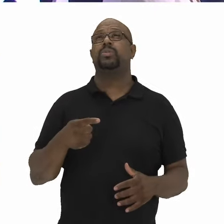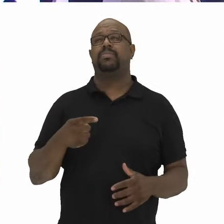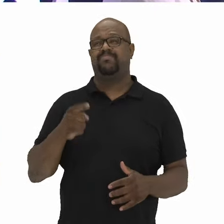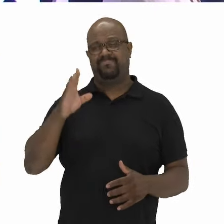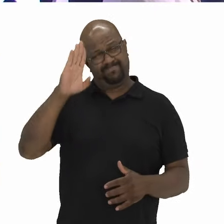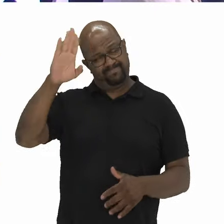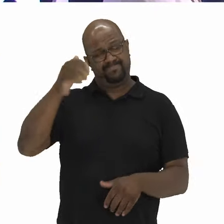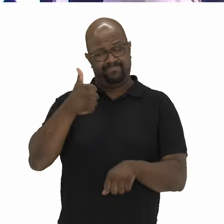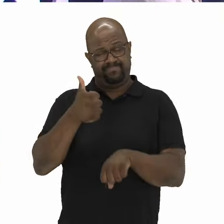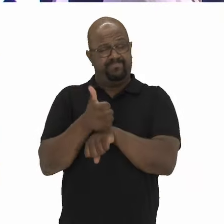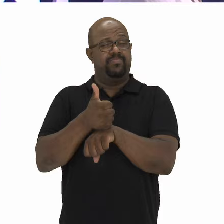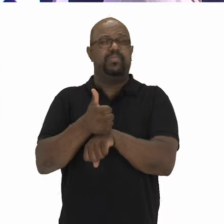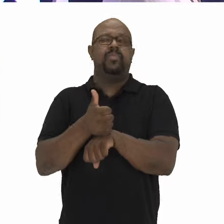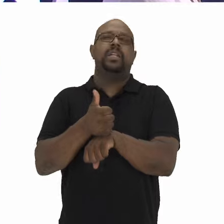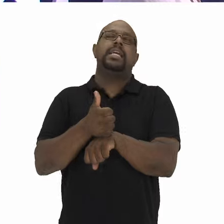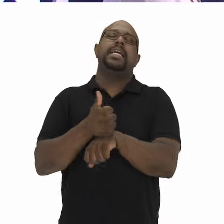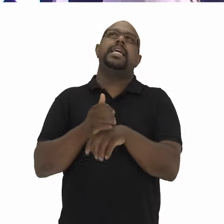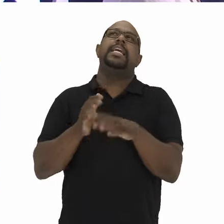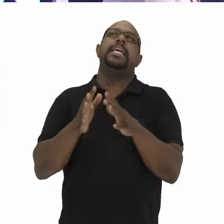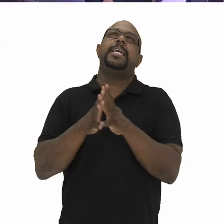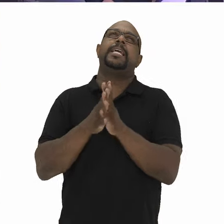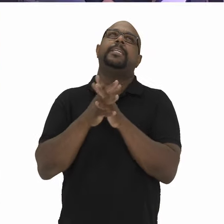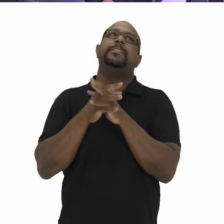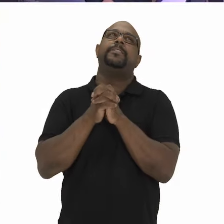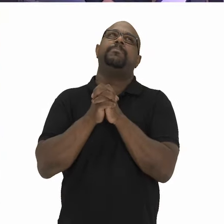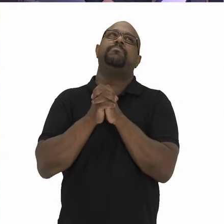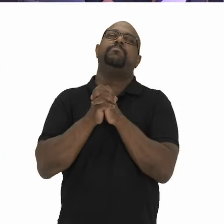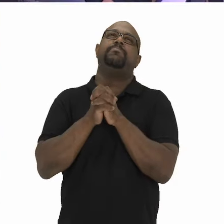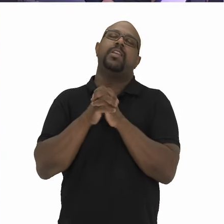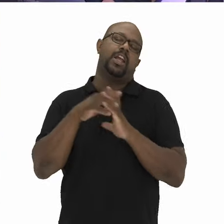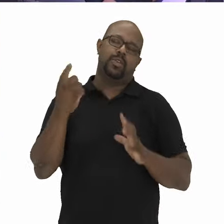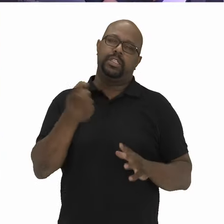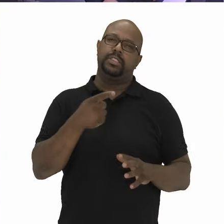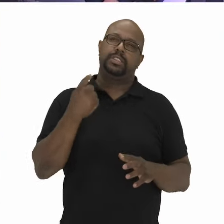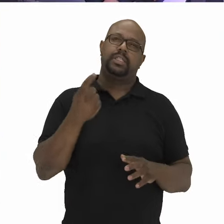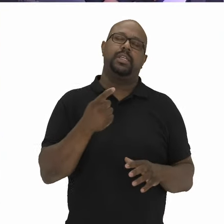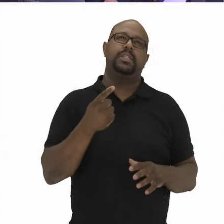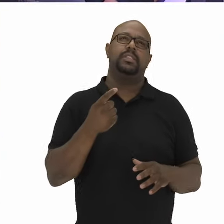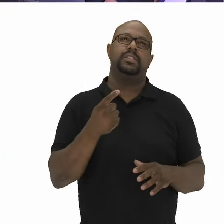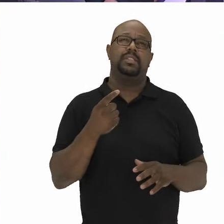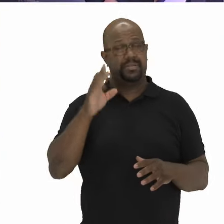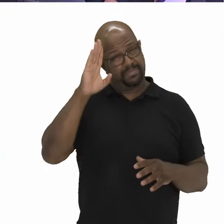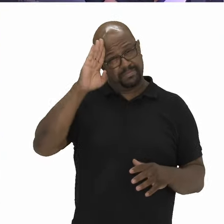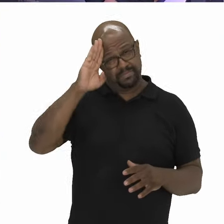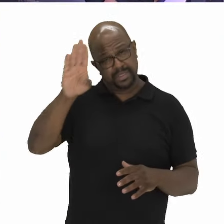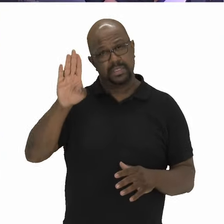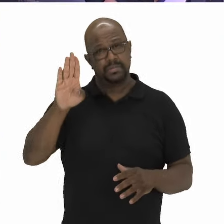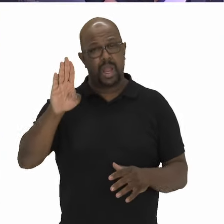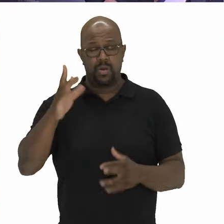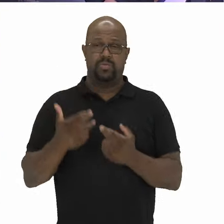o nosso carro chefe digamos eh a nossa principal